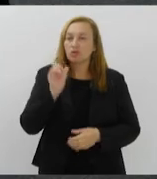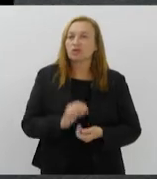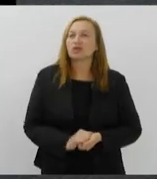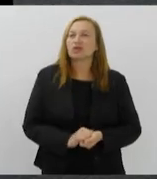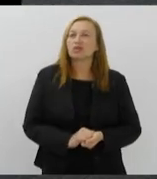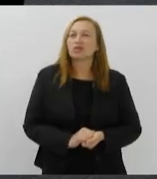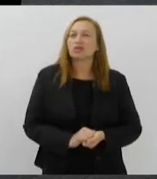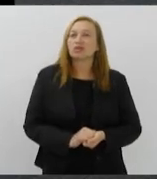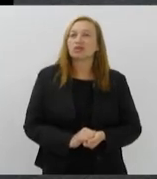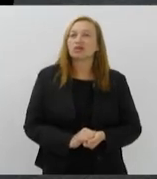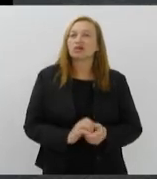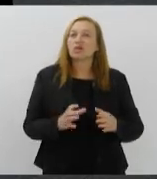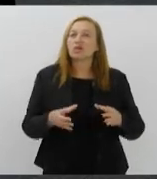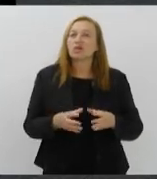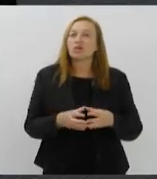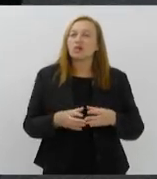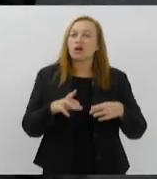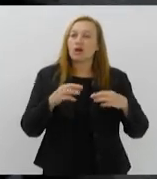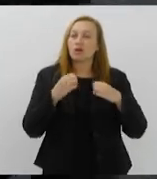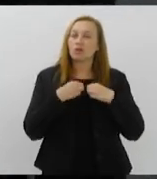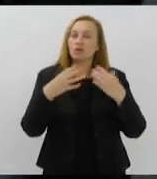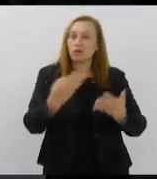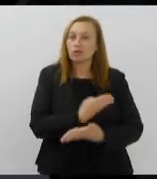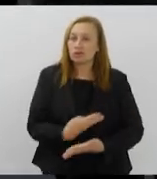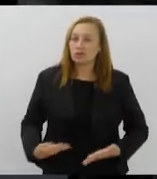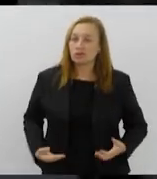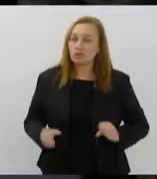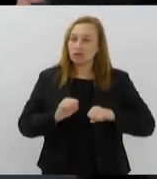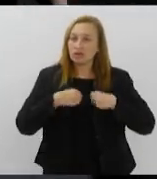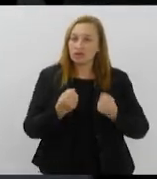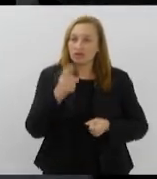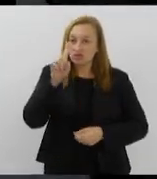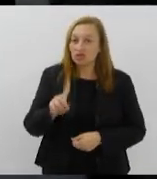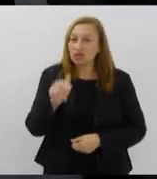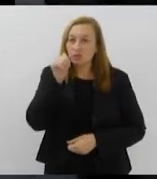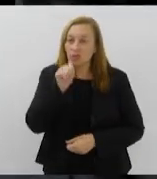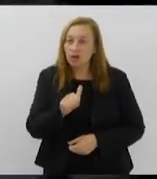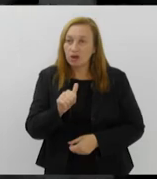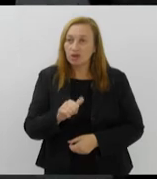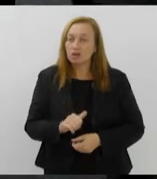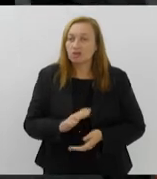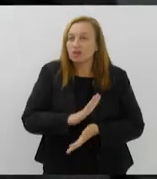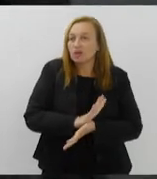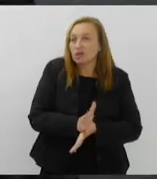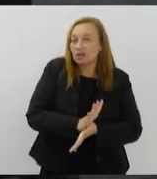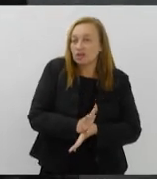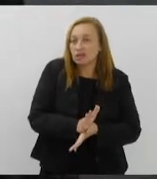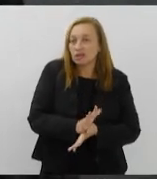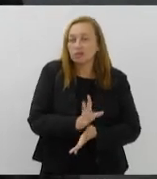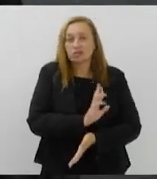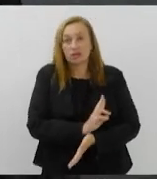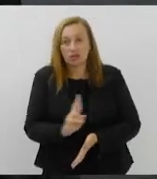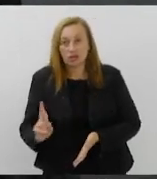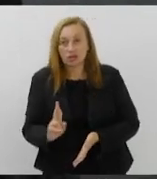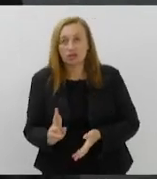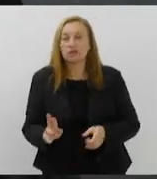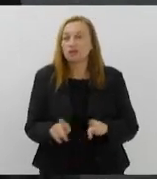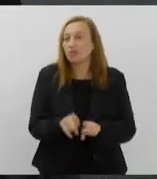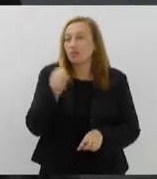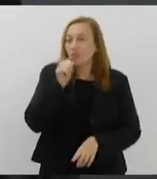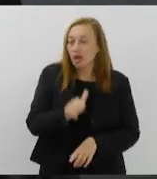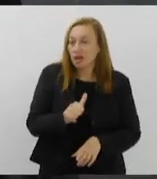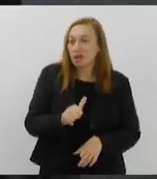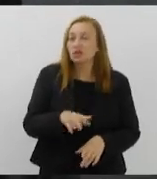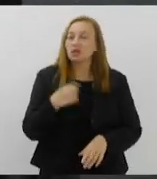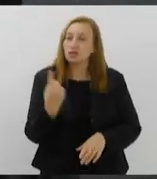realizamos uma audiência pública da Comissão de Defesa dos Direitos da Mulher sobre racismo religioso e mulheres.